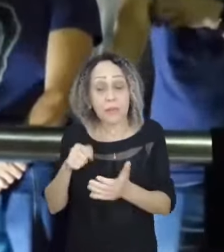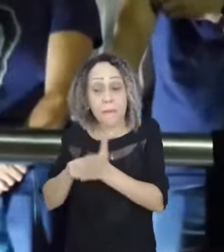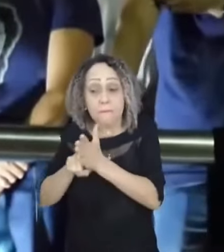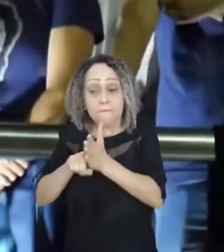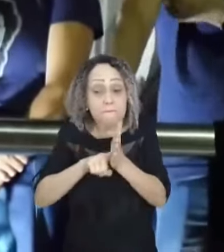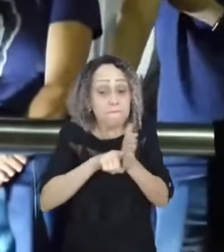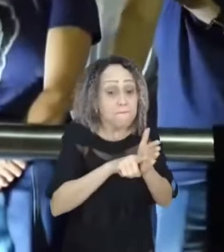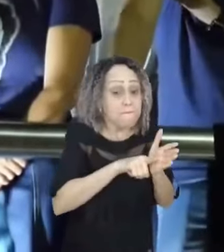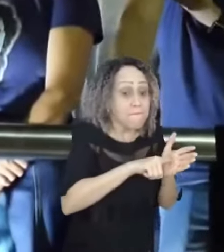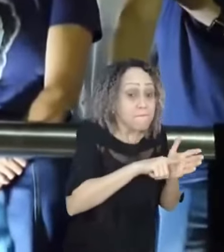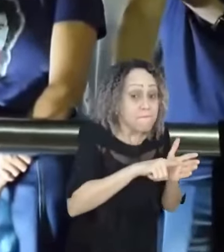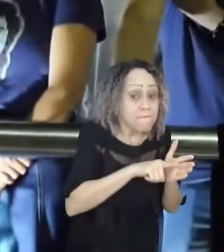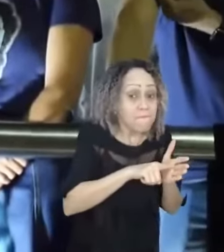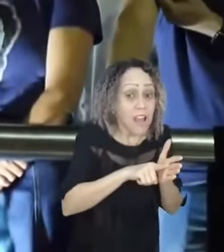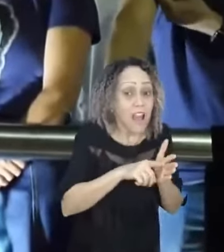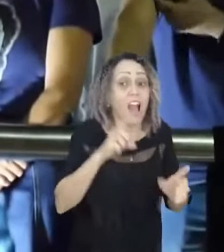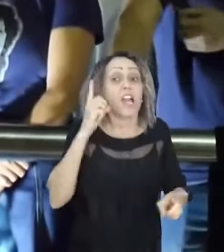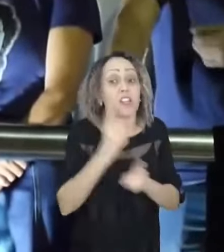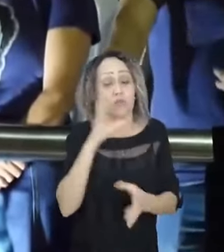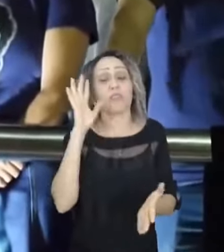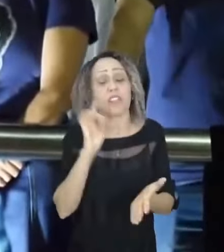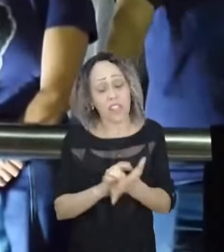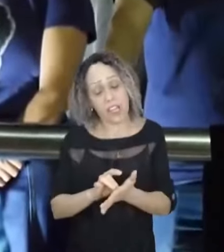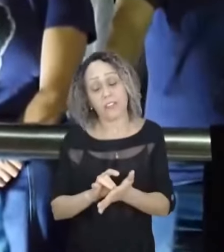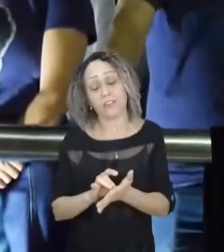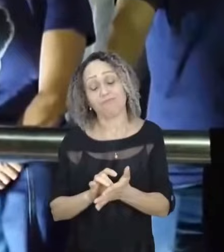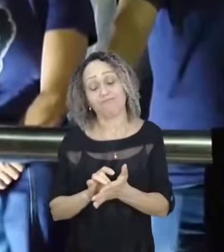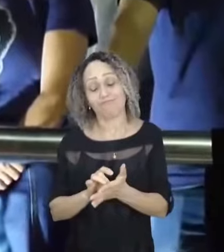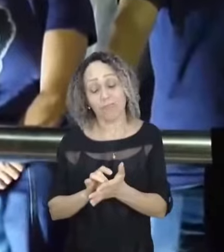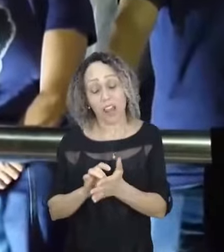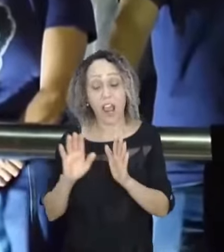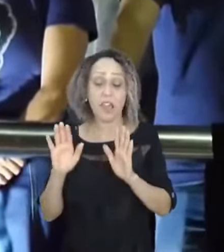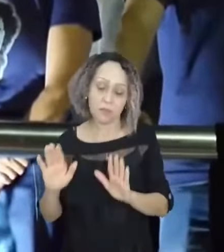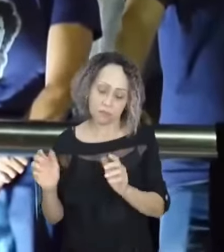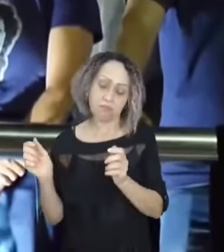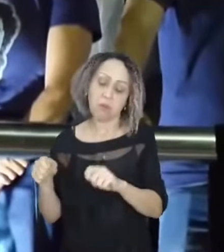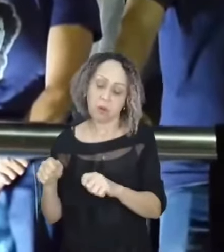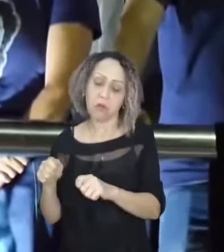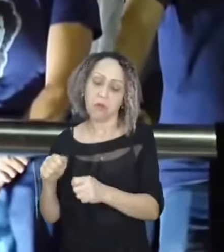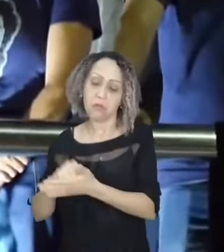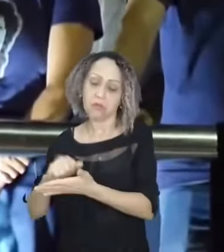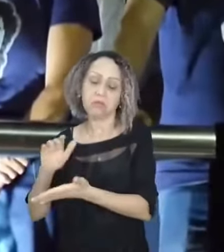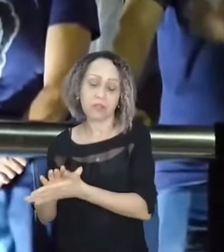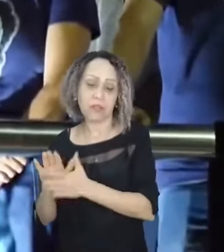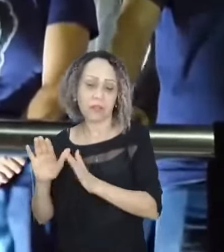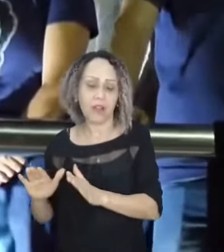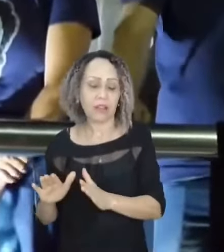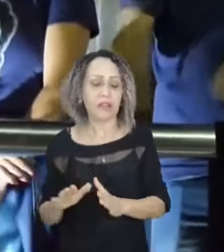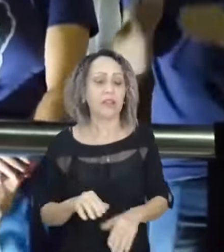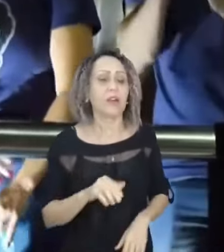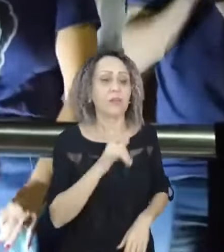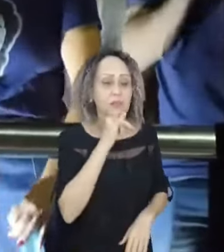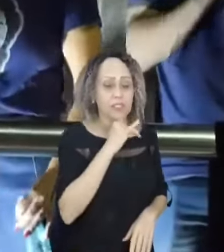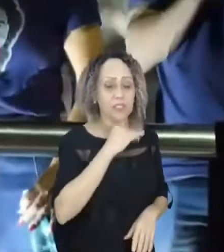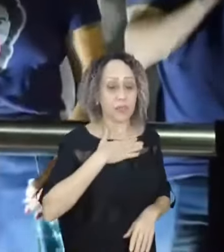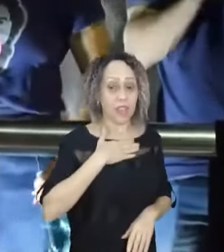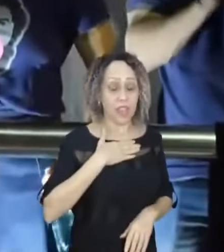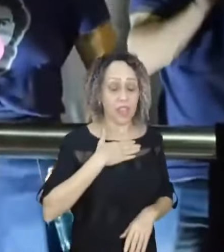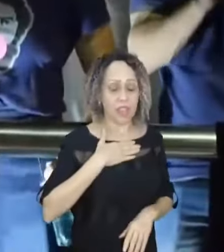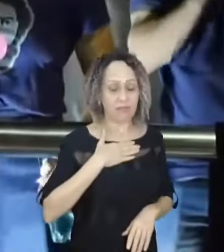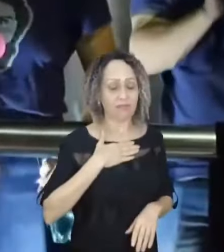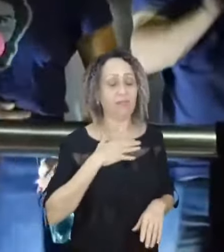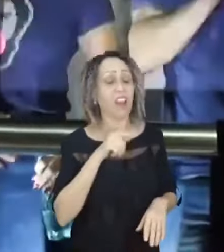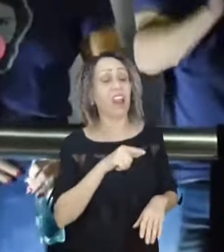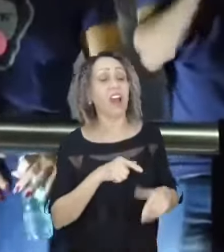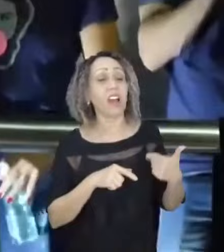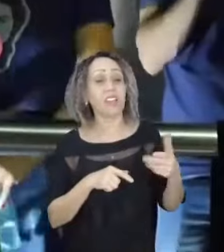Ou seja, por que que eu fui condenado? Exatamente para evitar que eu fosse candidato em 2018.